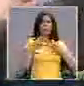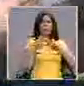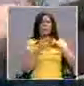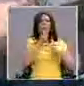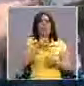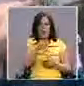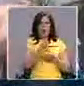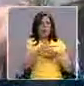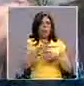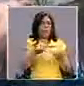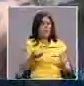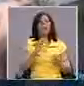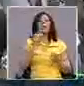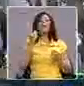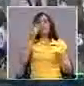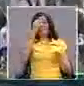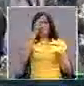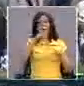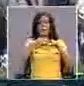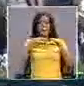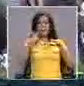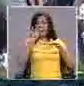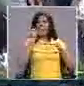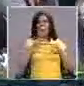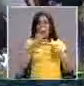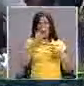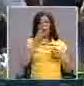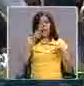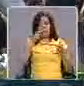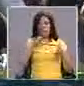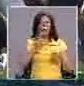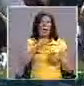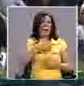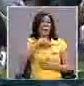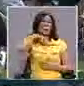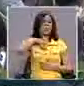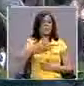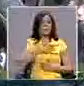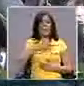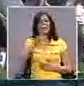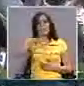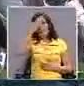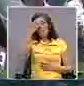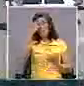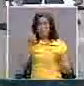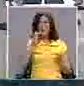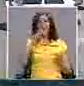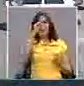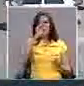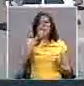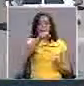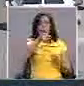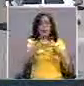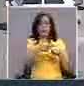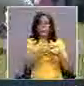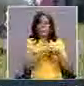este asana. Nos exercícios de equilíbrio de respiração, o controlo é físico e mental. O que se ensina é atingir o limite